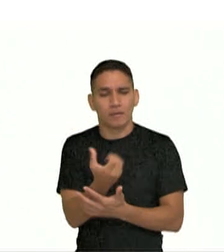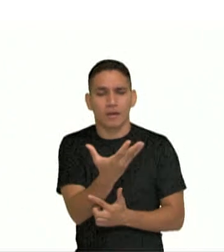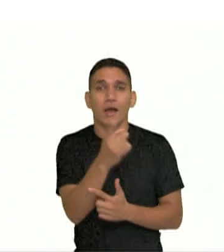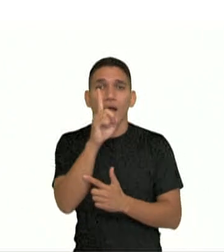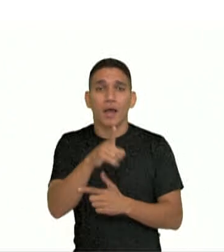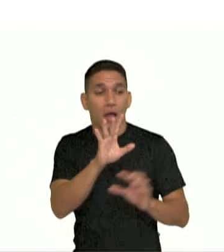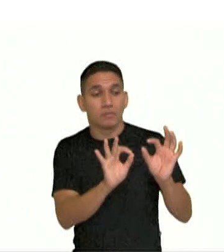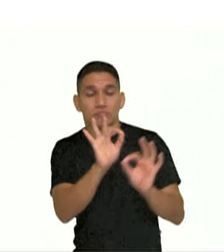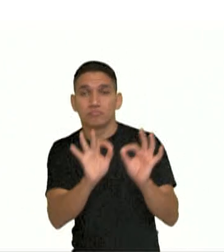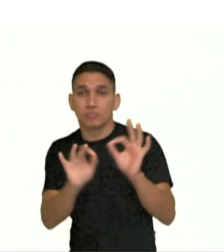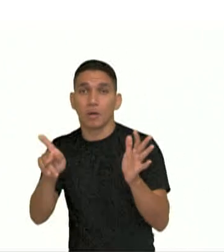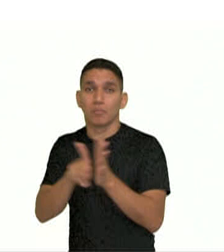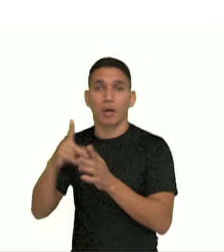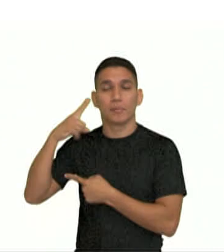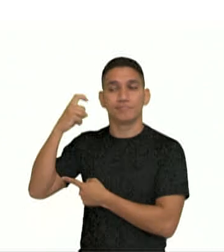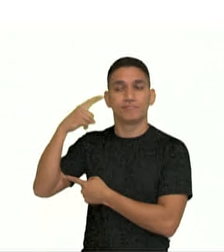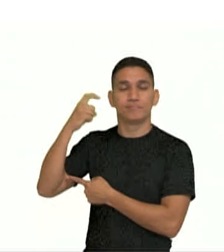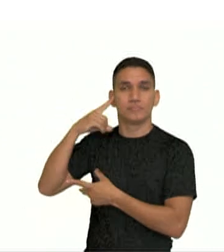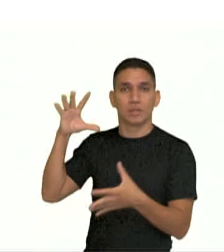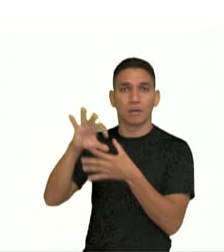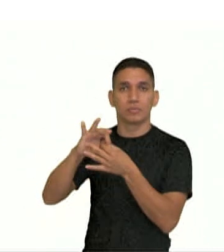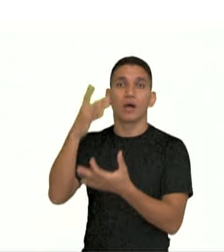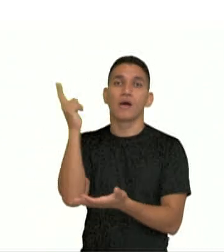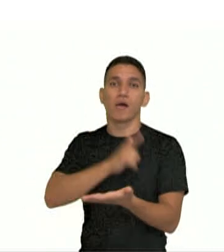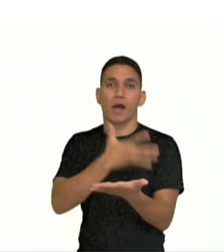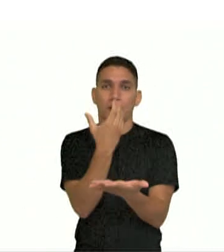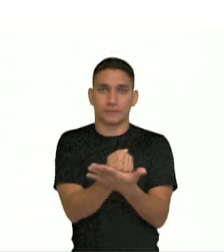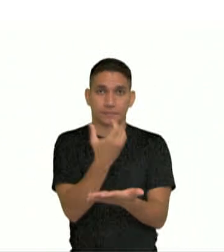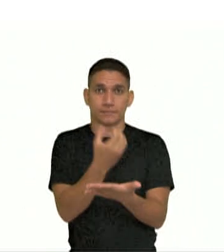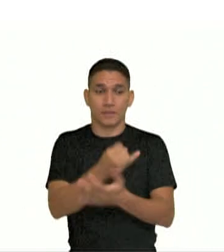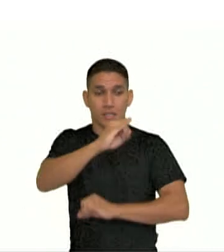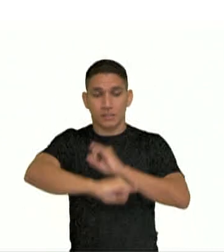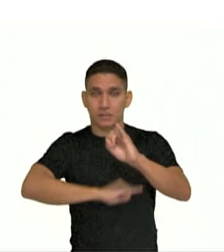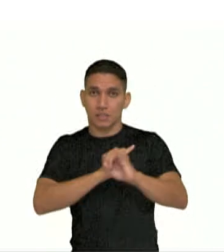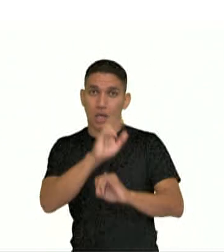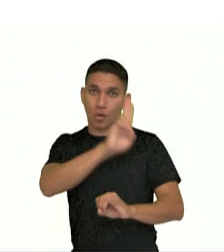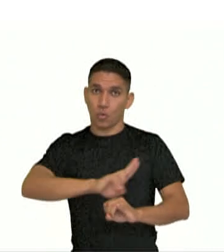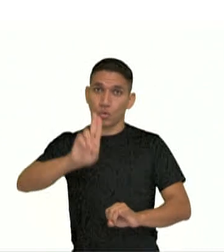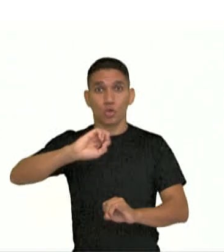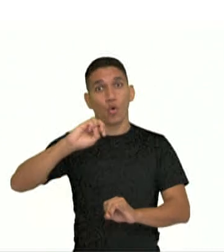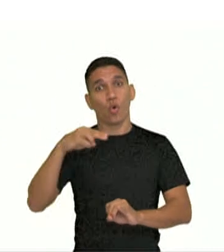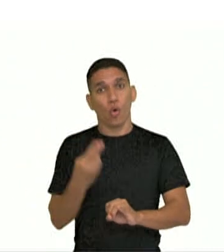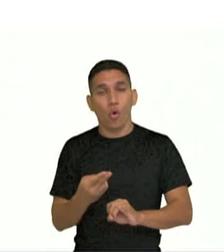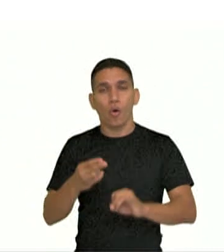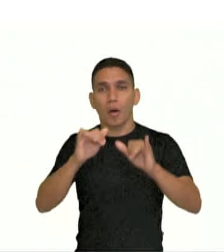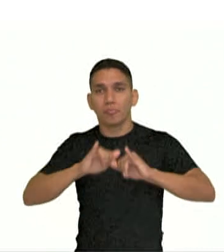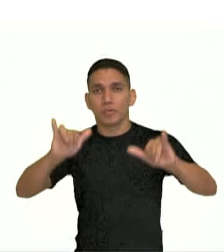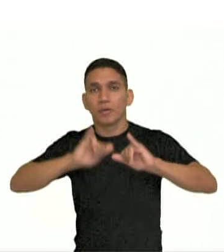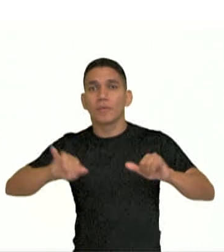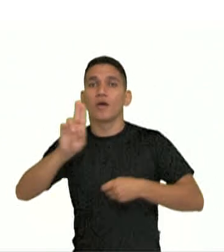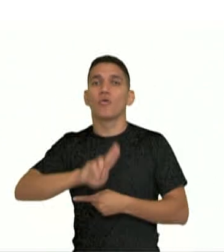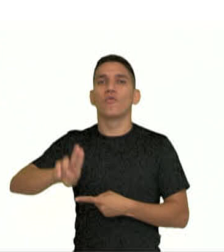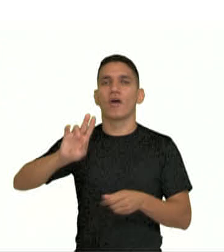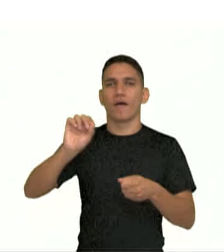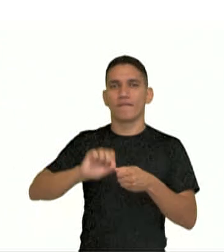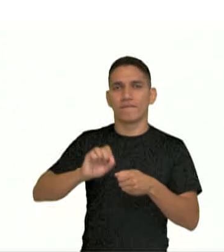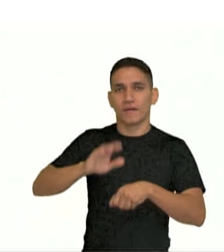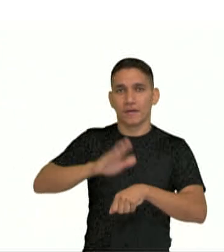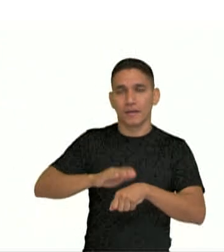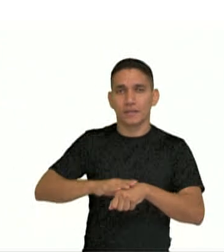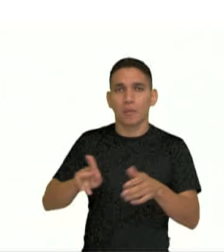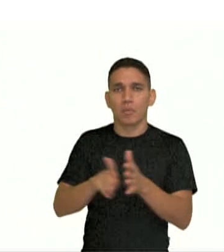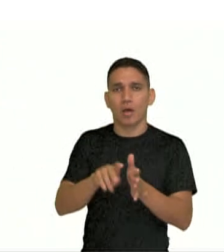programas de áudio que podem ser baixados da internet ou reproduzidos em serviços de